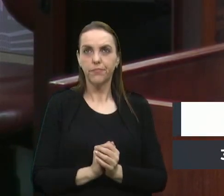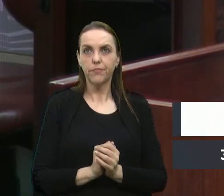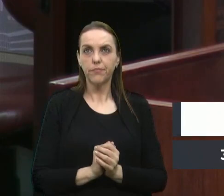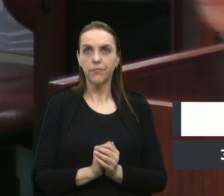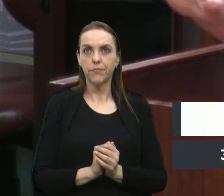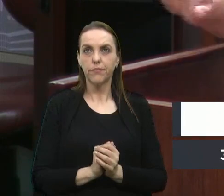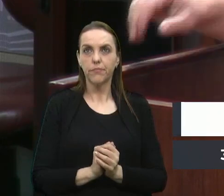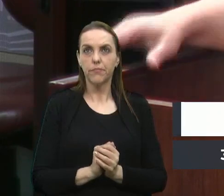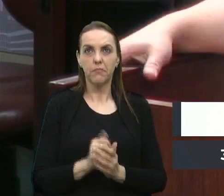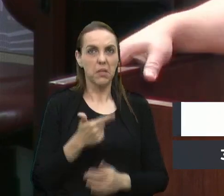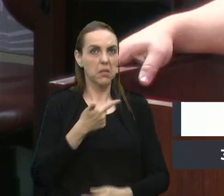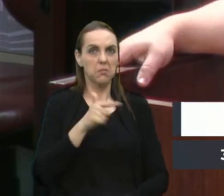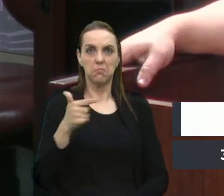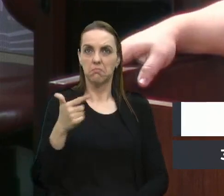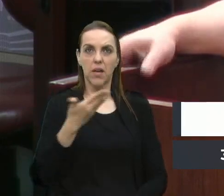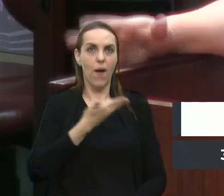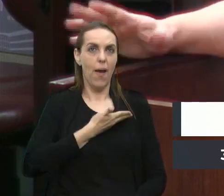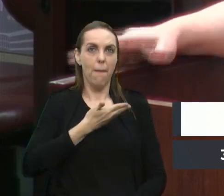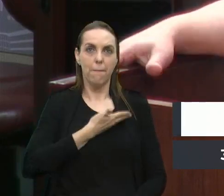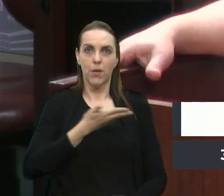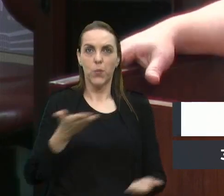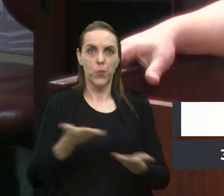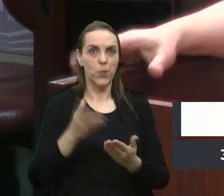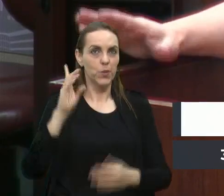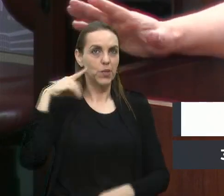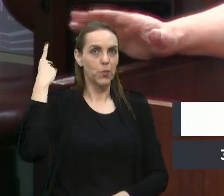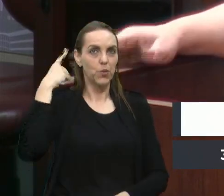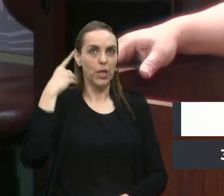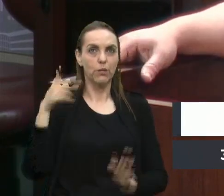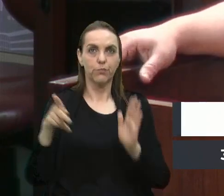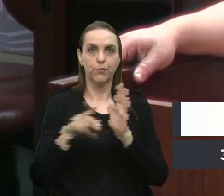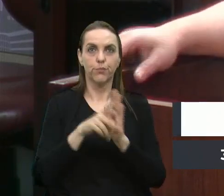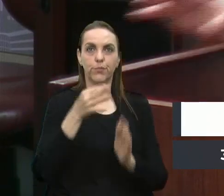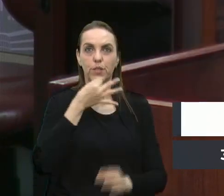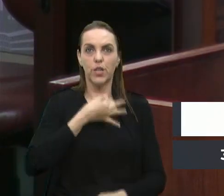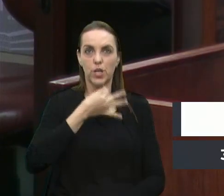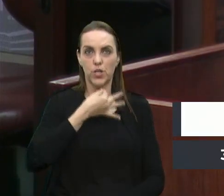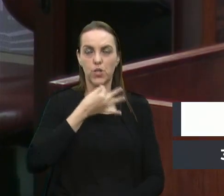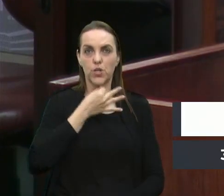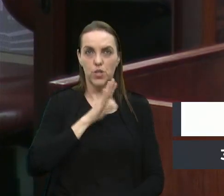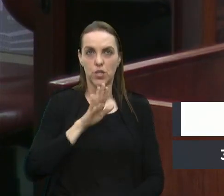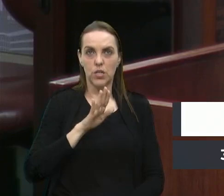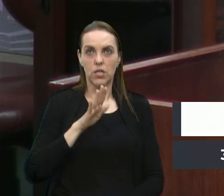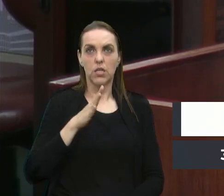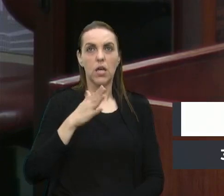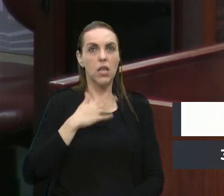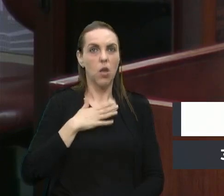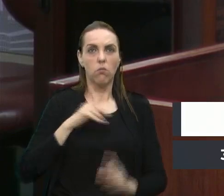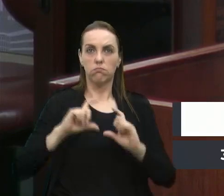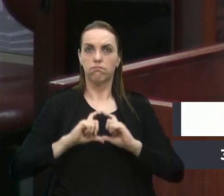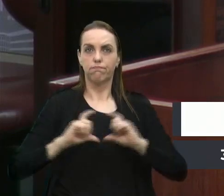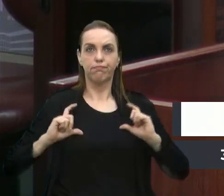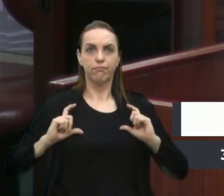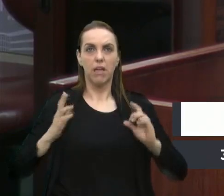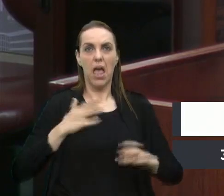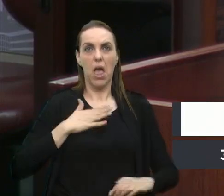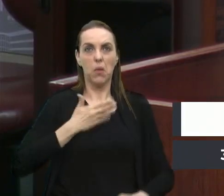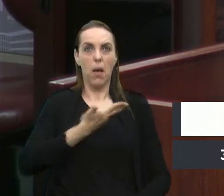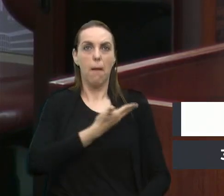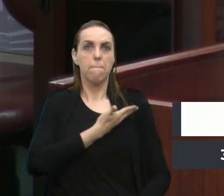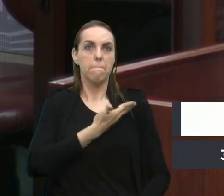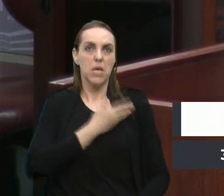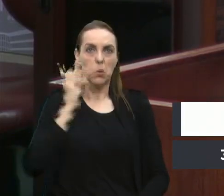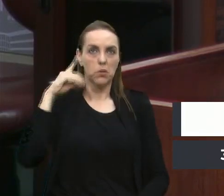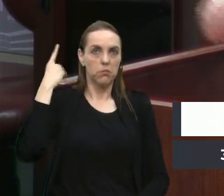nenhum amigo que seja deputado hoje, que seja de Caxias, então não me bote esse rótulo aí, porque não é verdade. E quanto